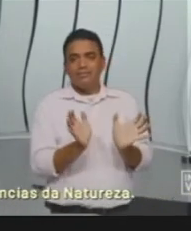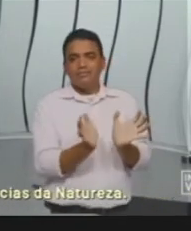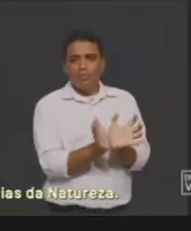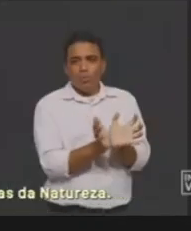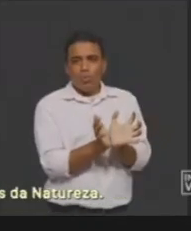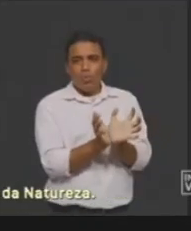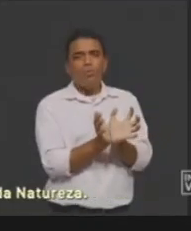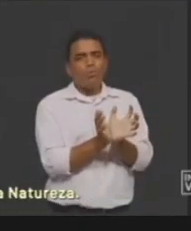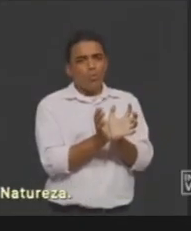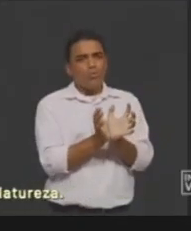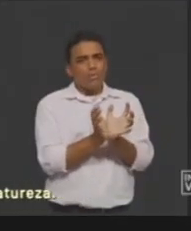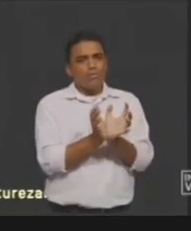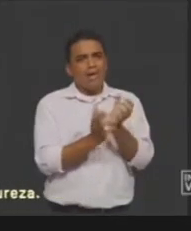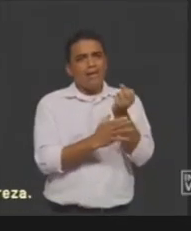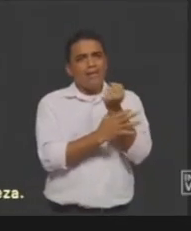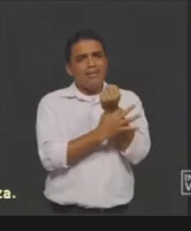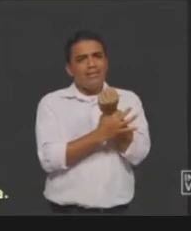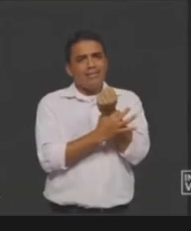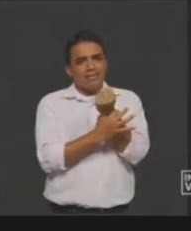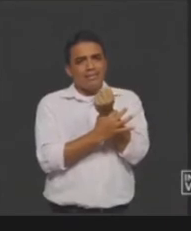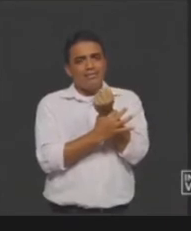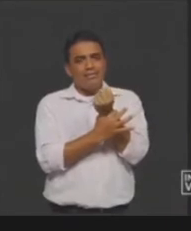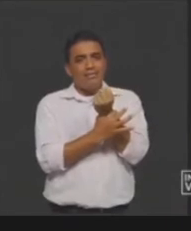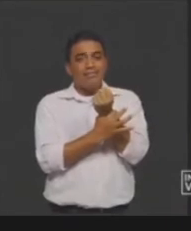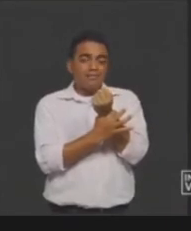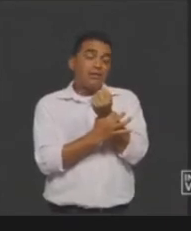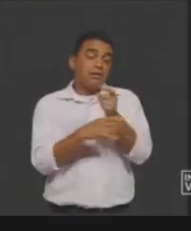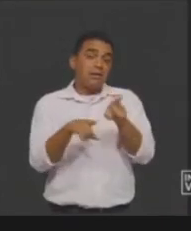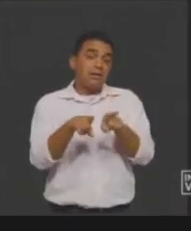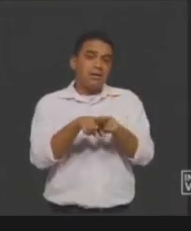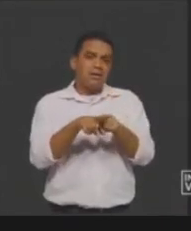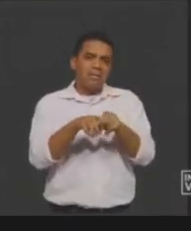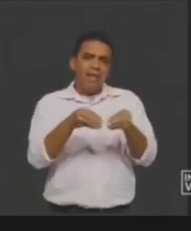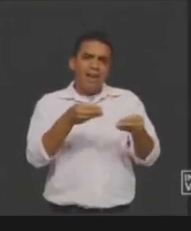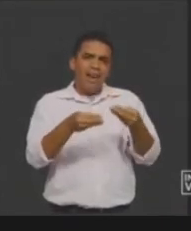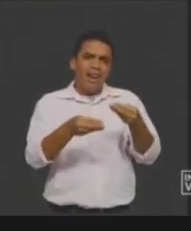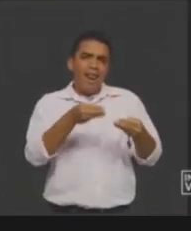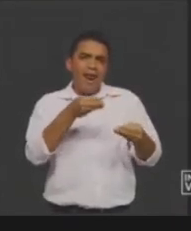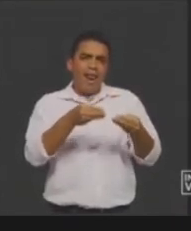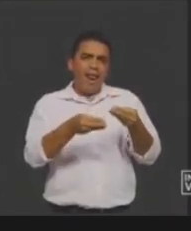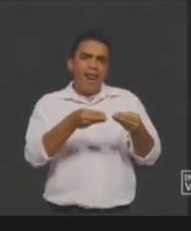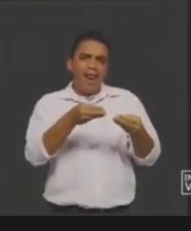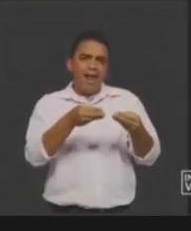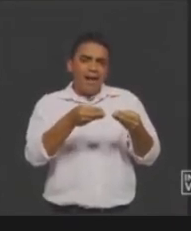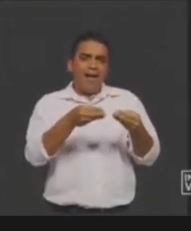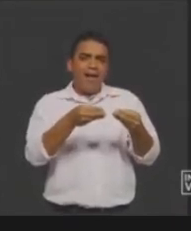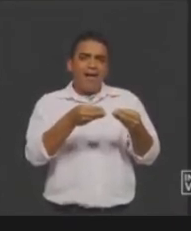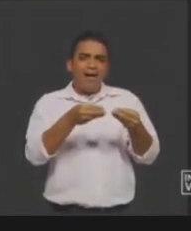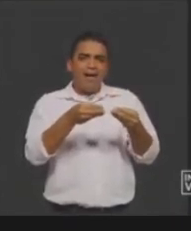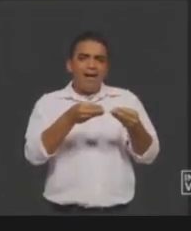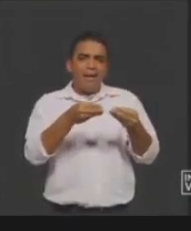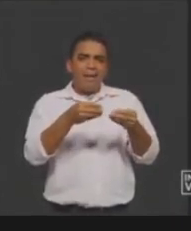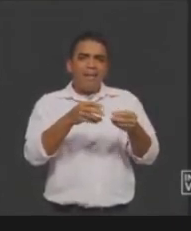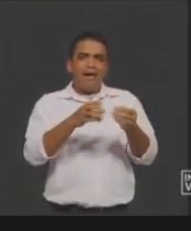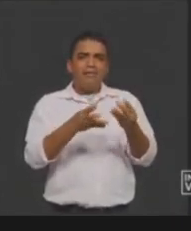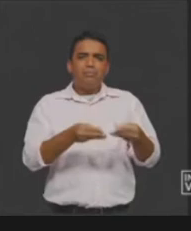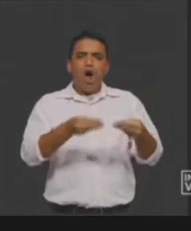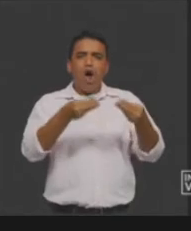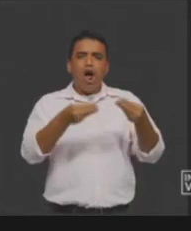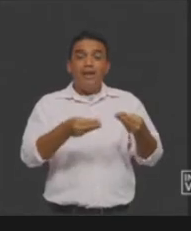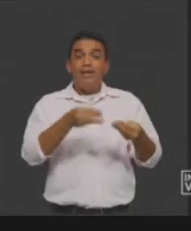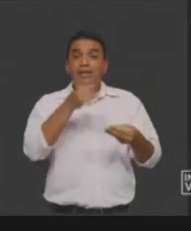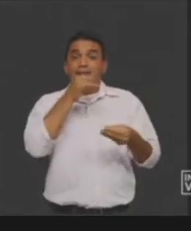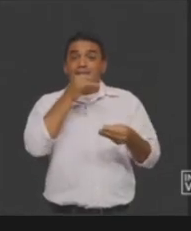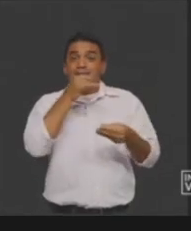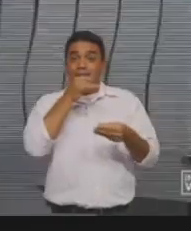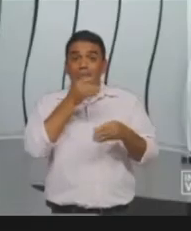um esqueleto ósseo ou cartilaginoso, tá? Existem membros que têm esqueleto cartilaginoso, é o caso dos tubarões,